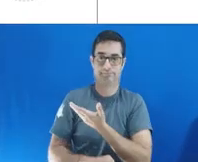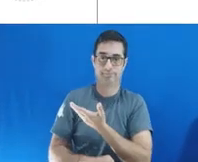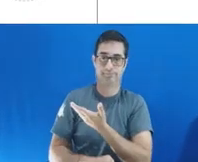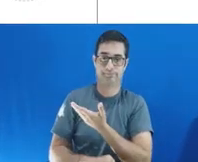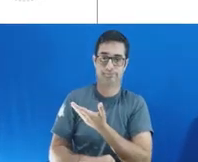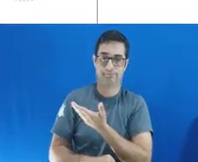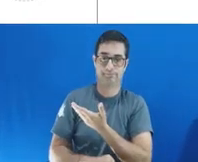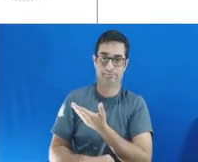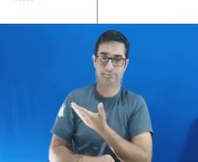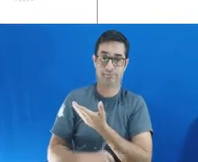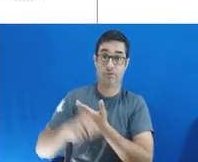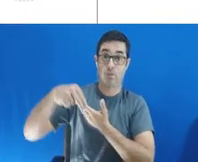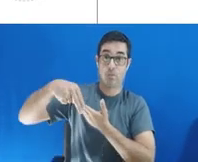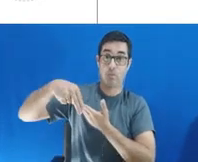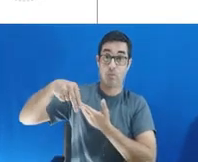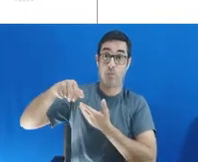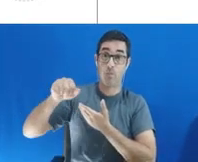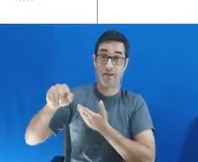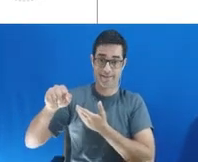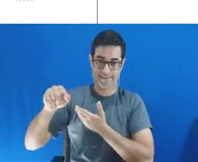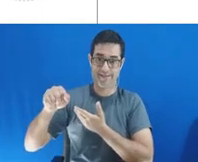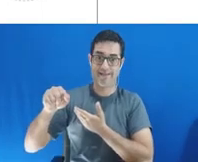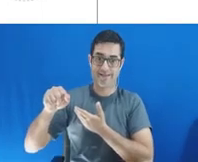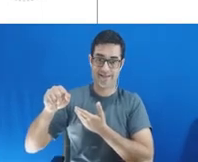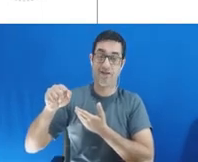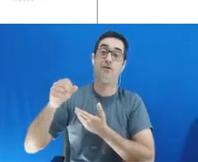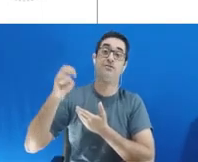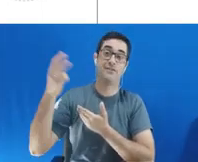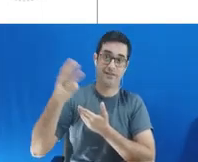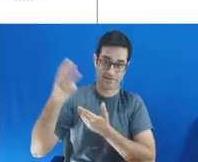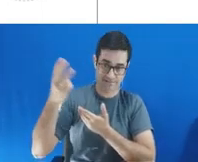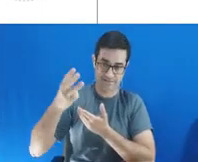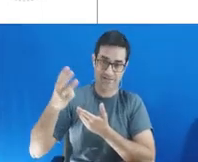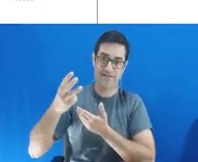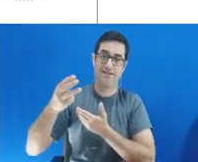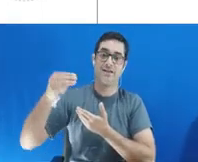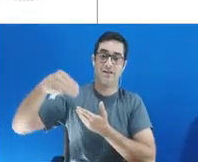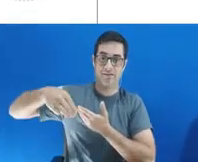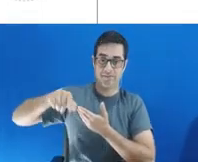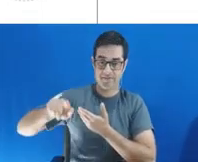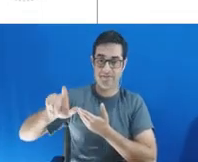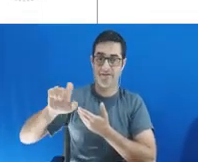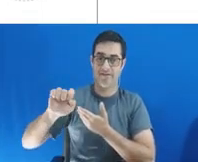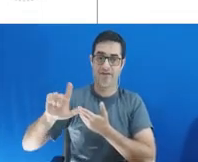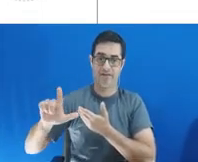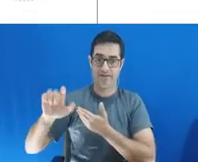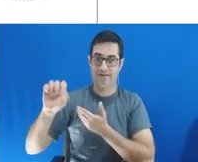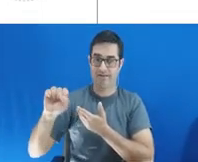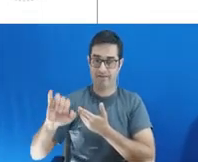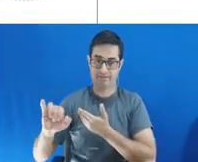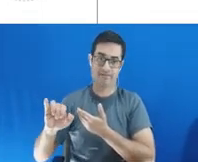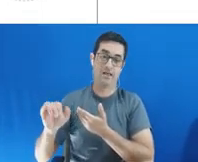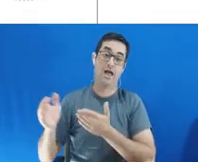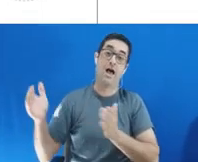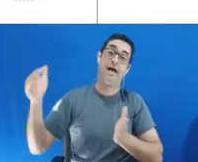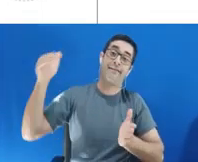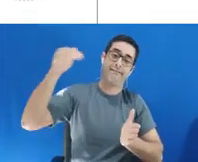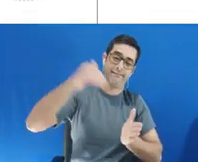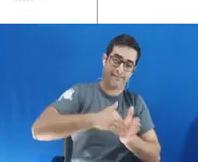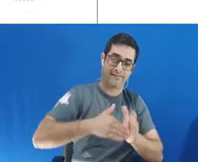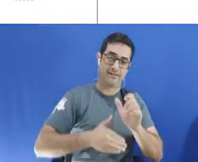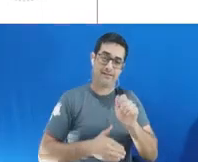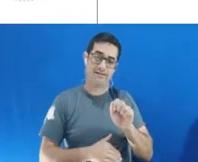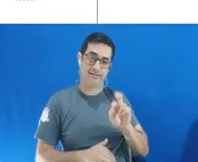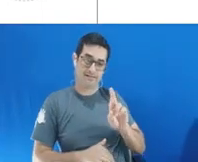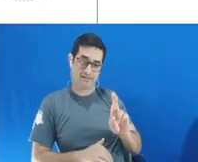Vai desde o sódio, que tem 1 elétron no terceiro período, depois o magnésio com 2, alumínio com 3 e assim por diante, até chegar